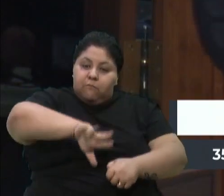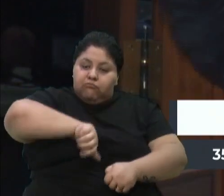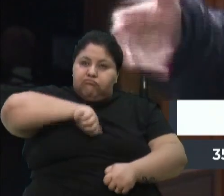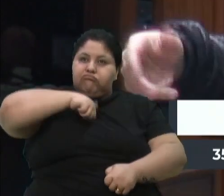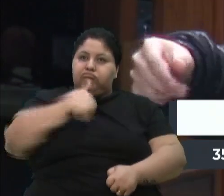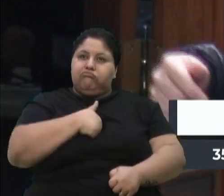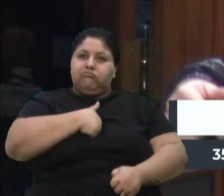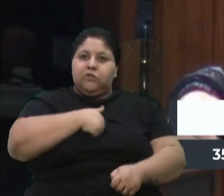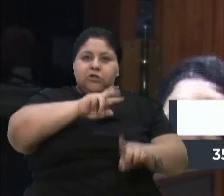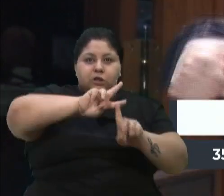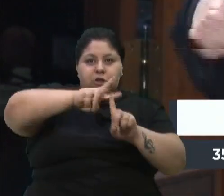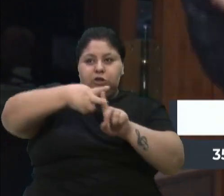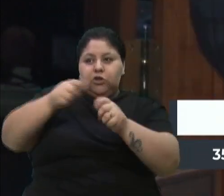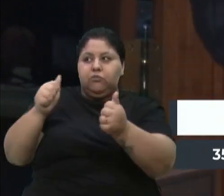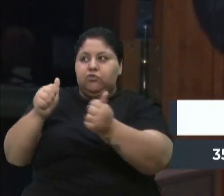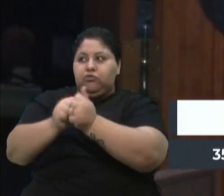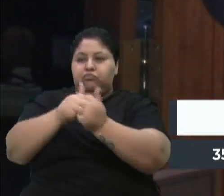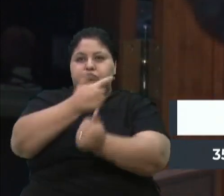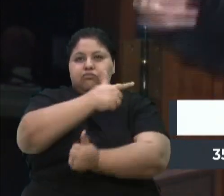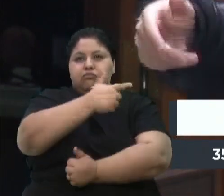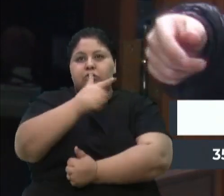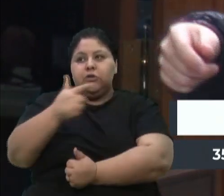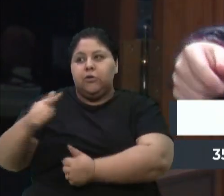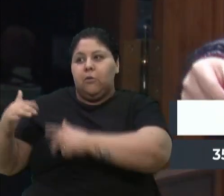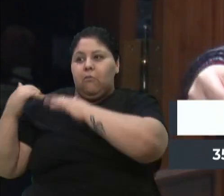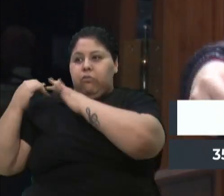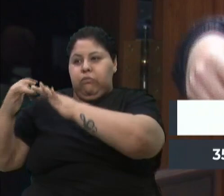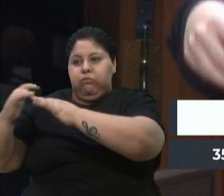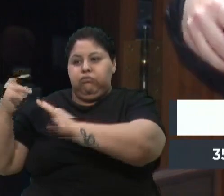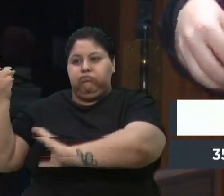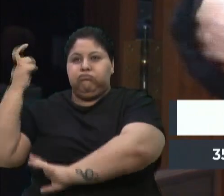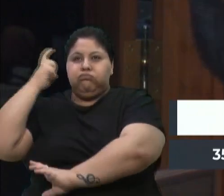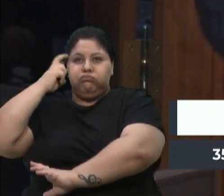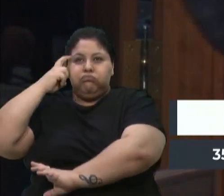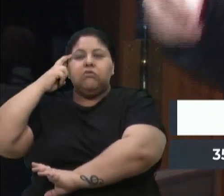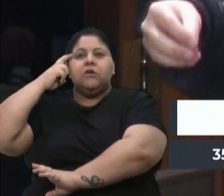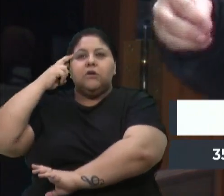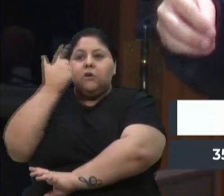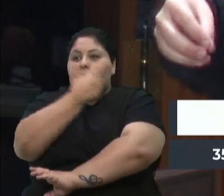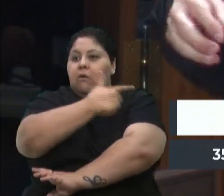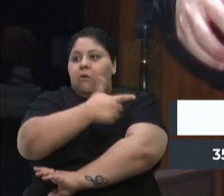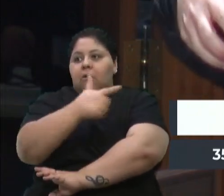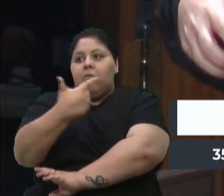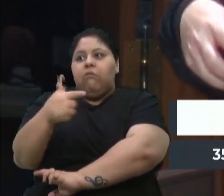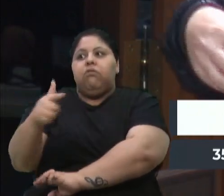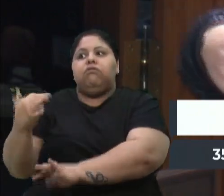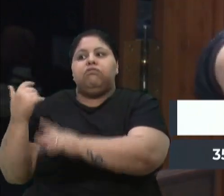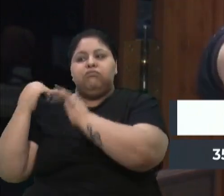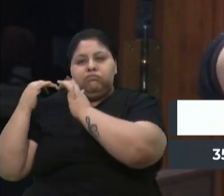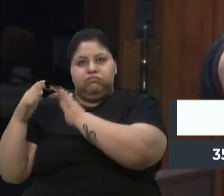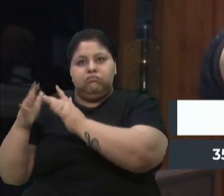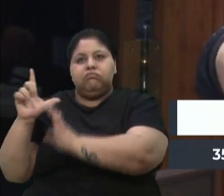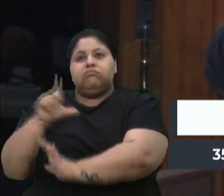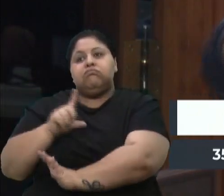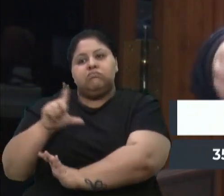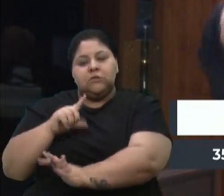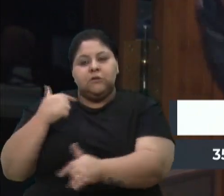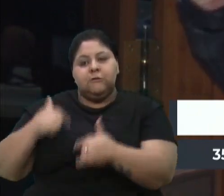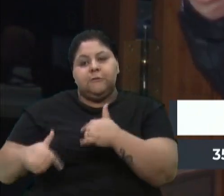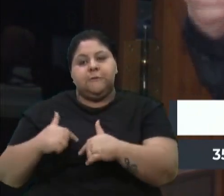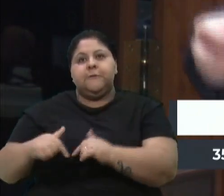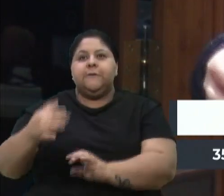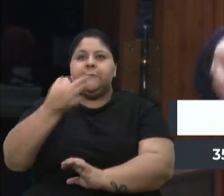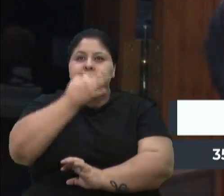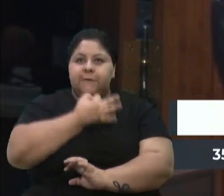soma ao movimento do Mosaico, se soma à Fluência Casa Hip Hop, são outros movimentos que tem trabalhado o Caxias do Sul